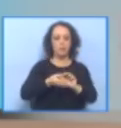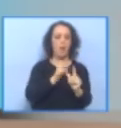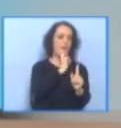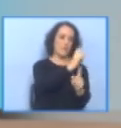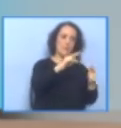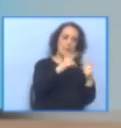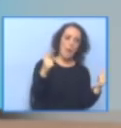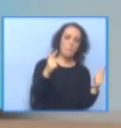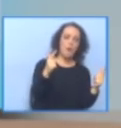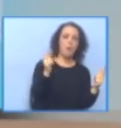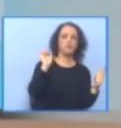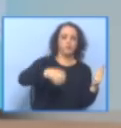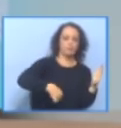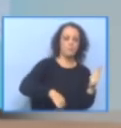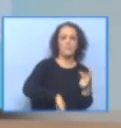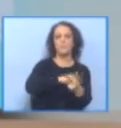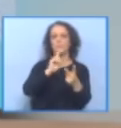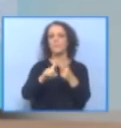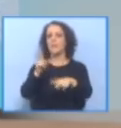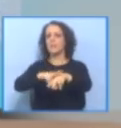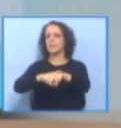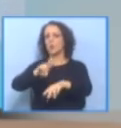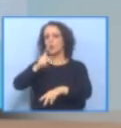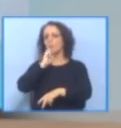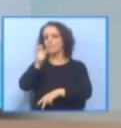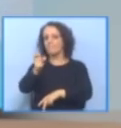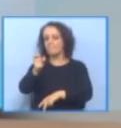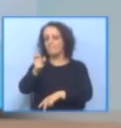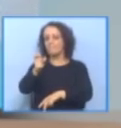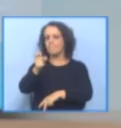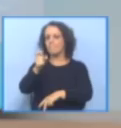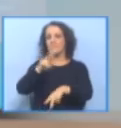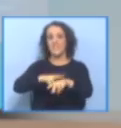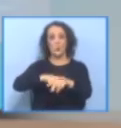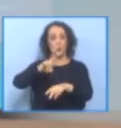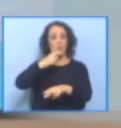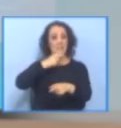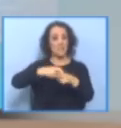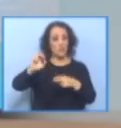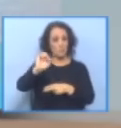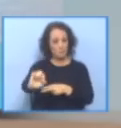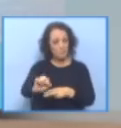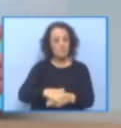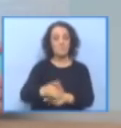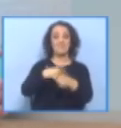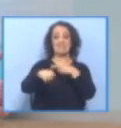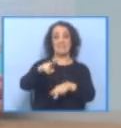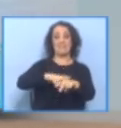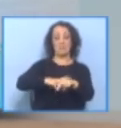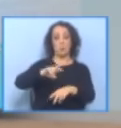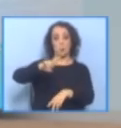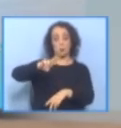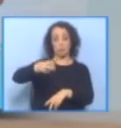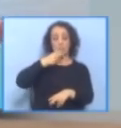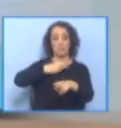Câmara Municipal, é depois avisada também a Direção Regional de Energia. Essa Direção Regional comunica